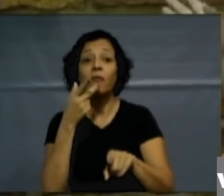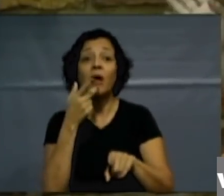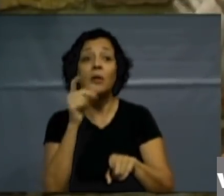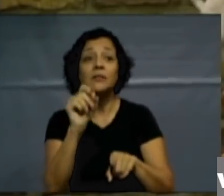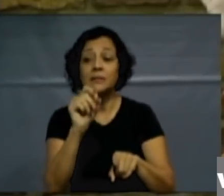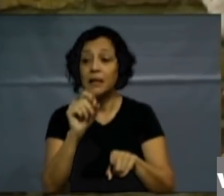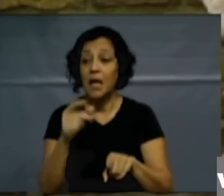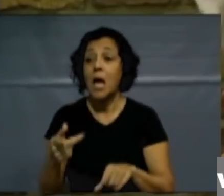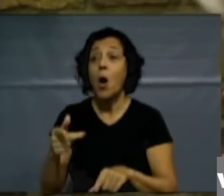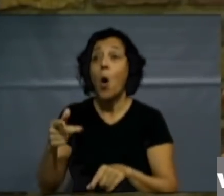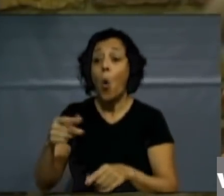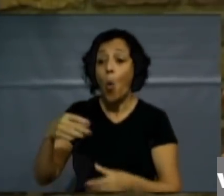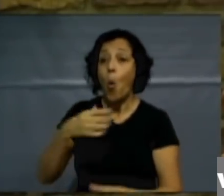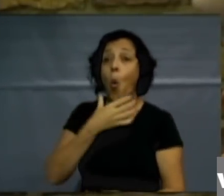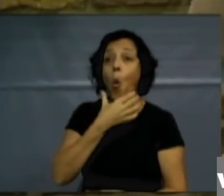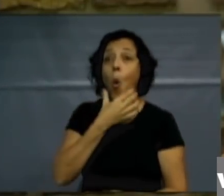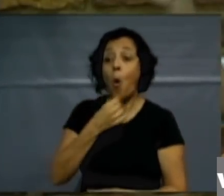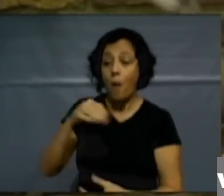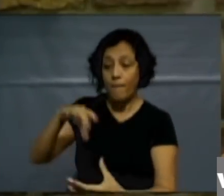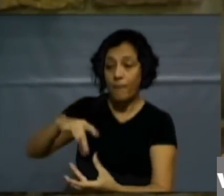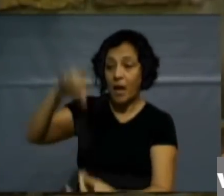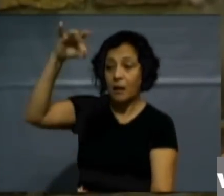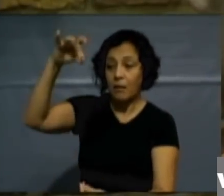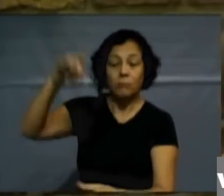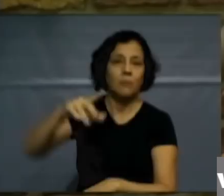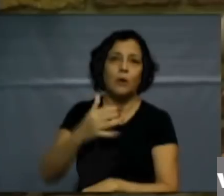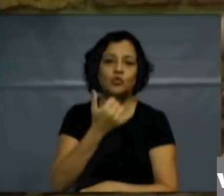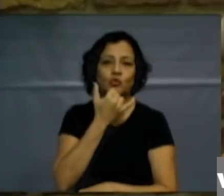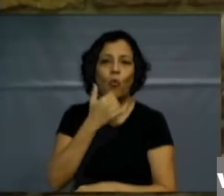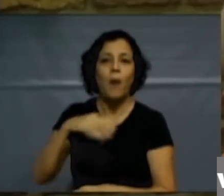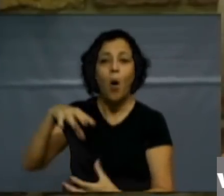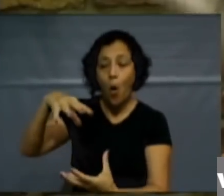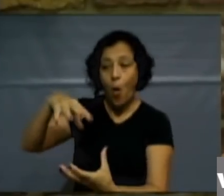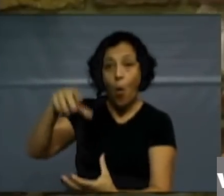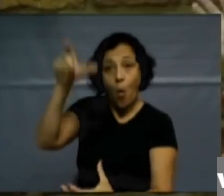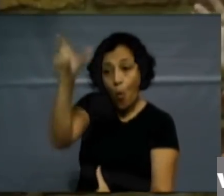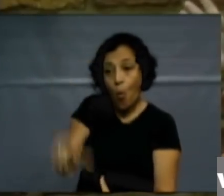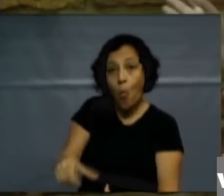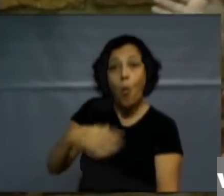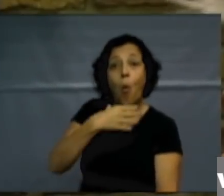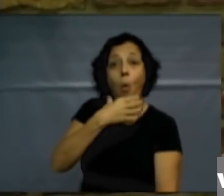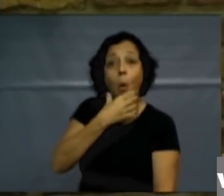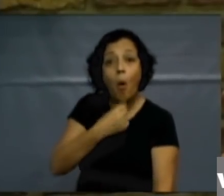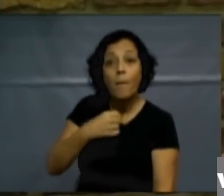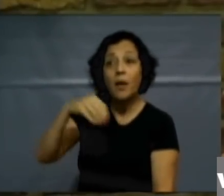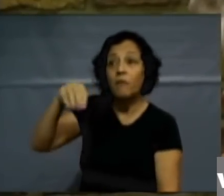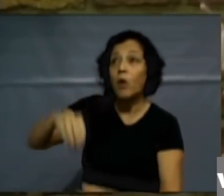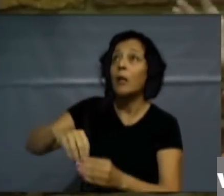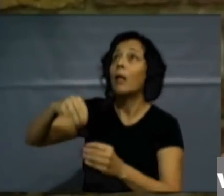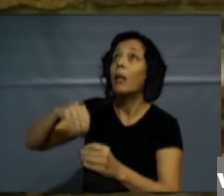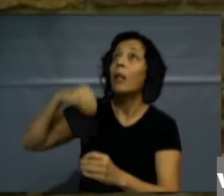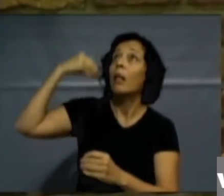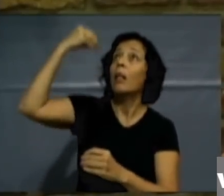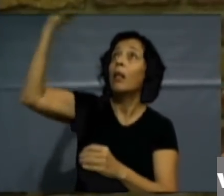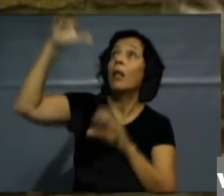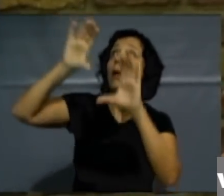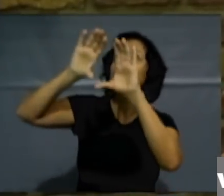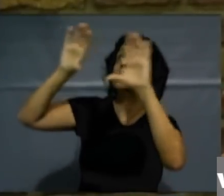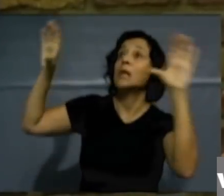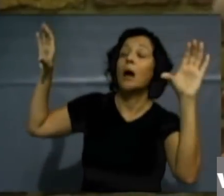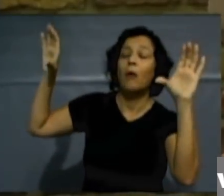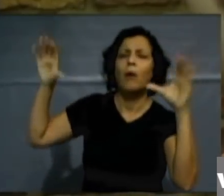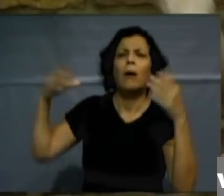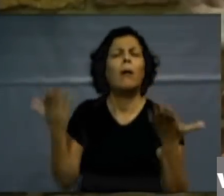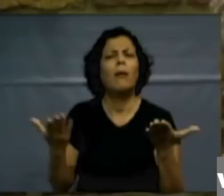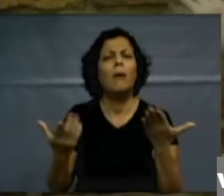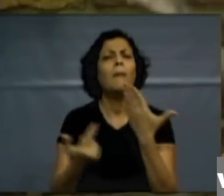aos céus. Com que corpo eu não sei. E ouviu palavras inefáveis, ou seja, um possesso, um obsidiado ali, né,